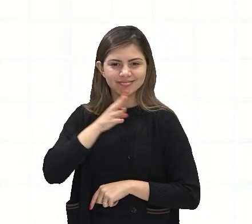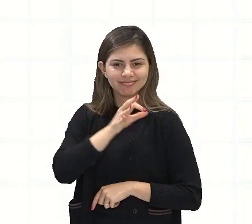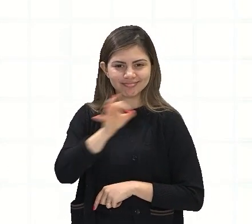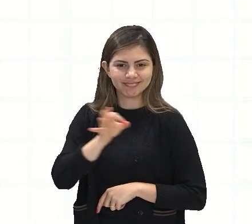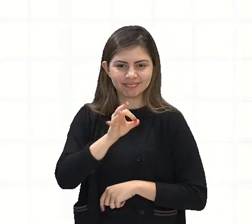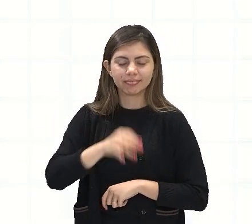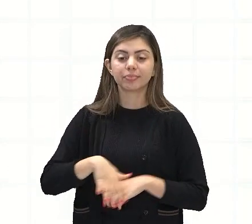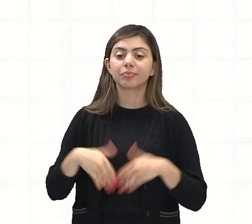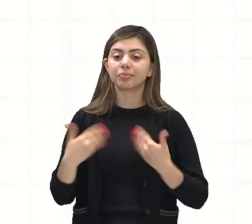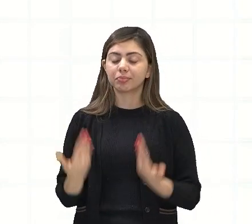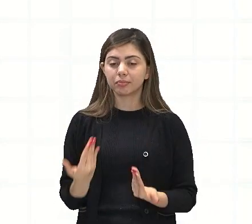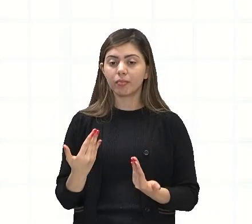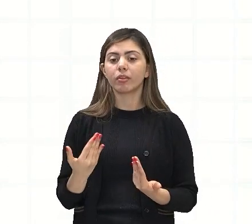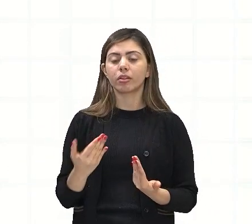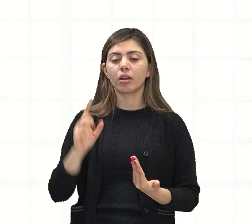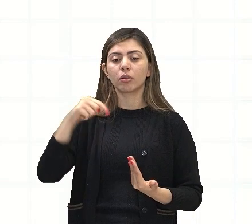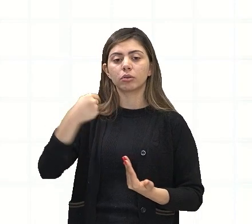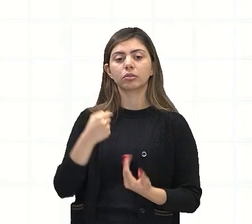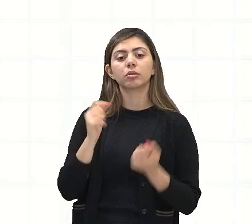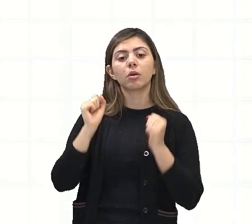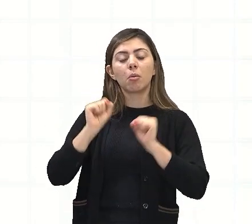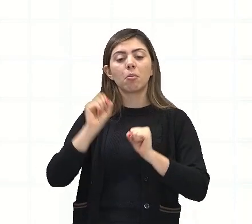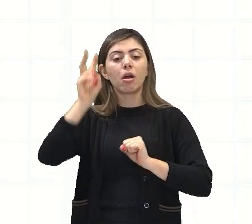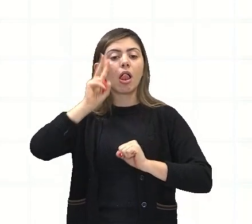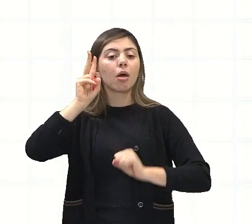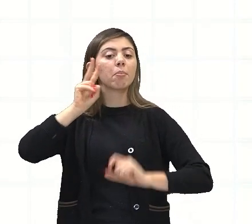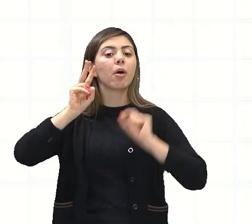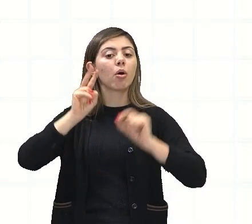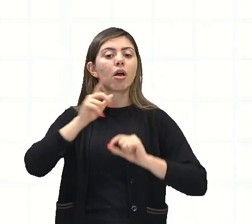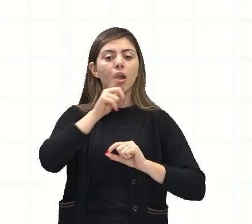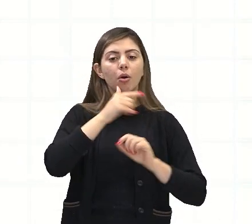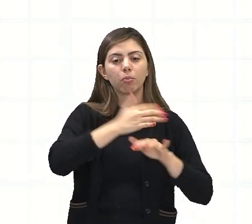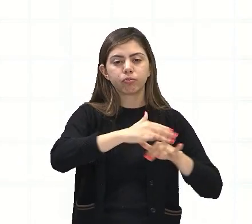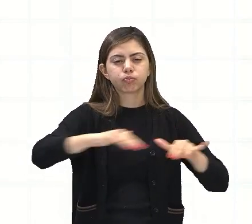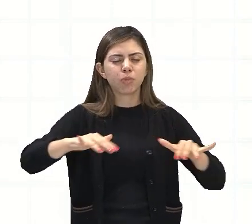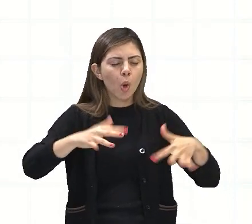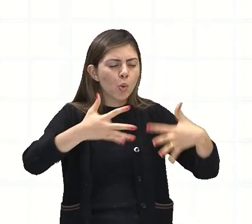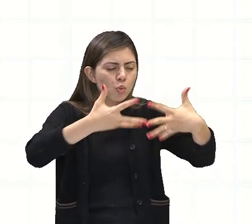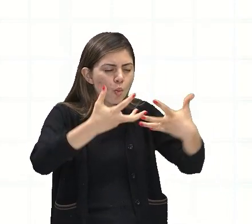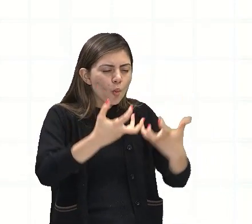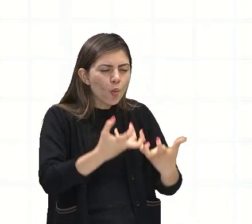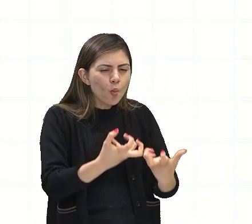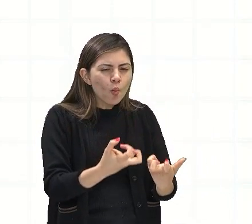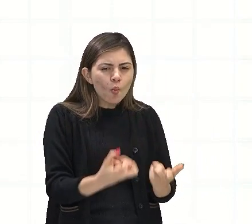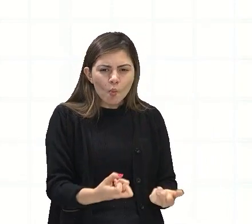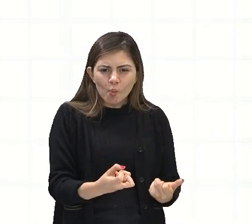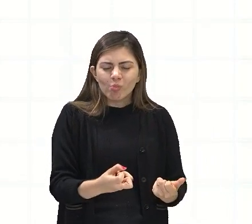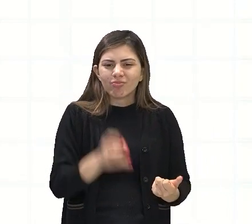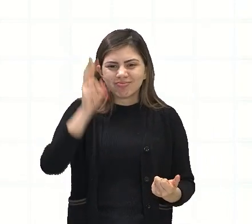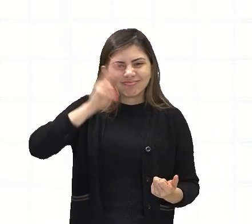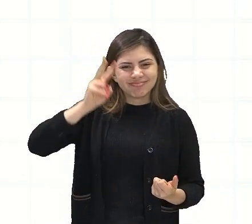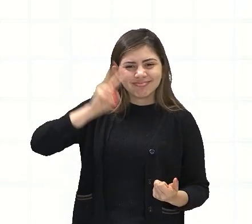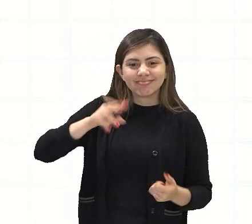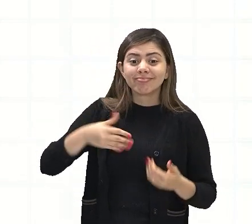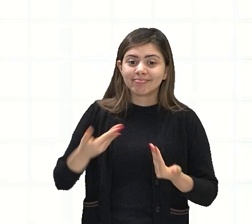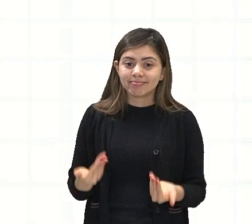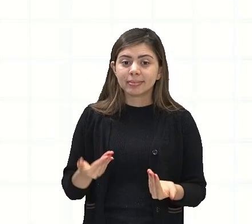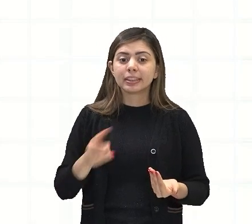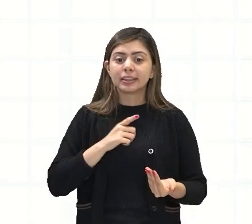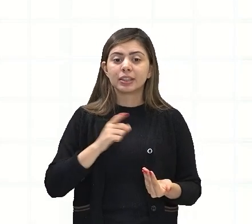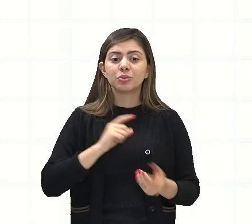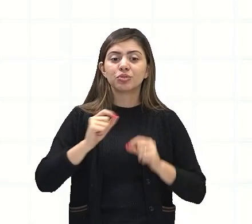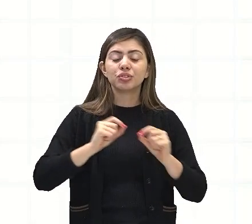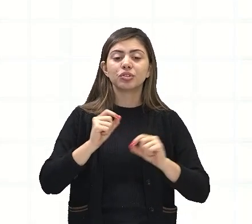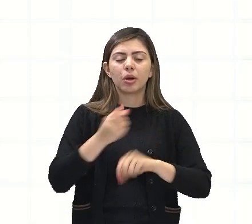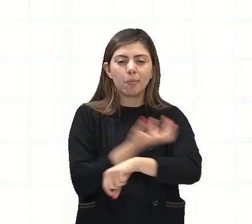Podemos recordar que os rios secaram bastante. né? Secaram bastante e apareceram